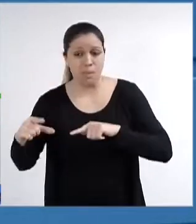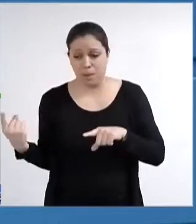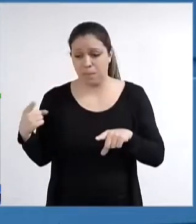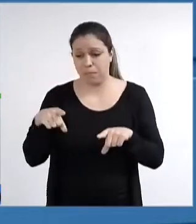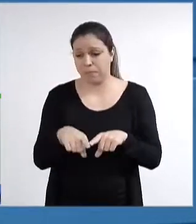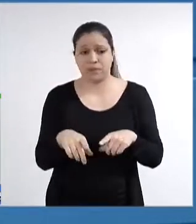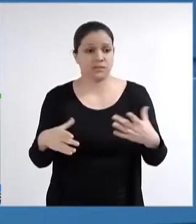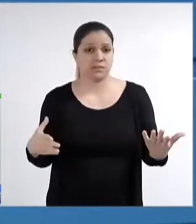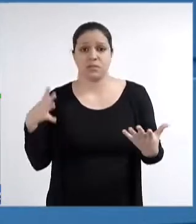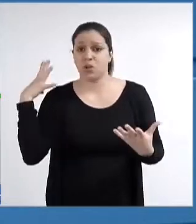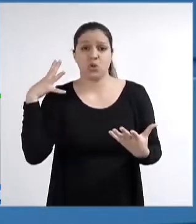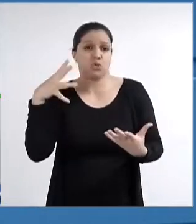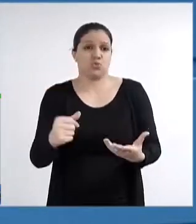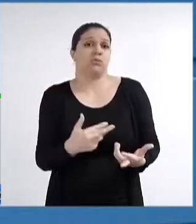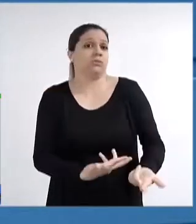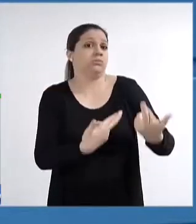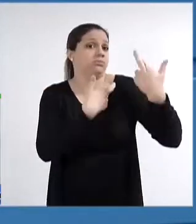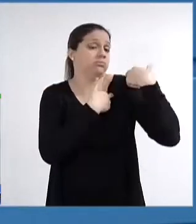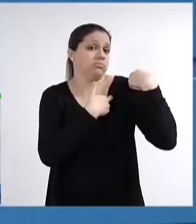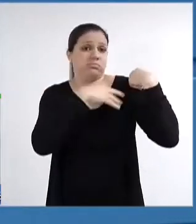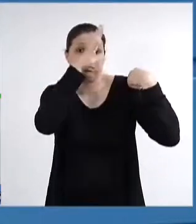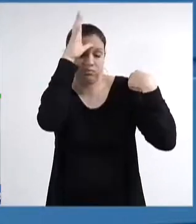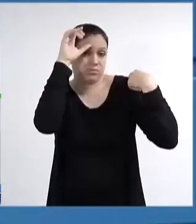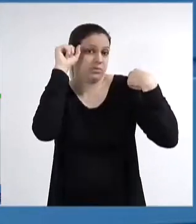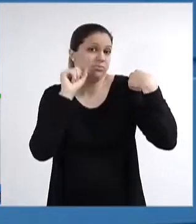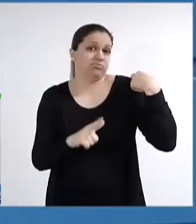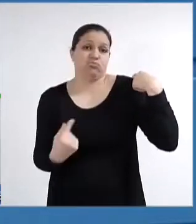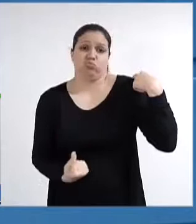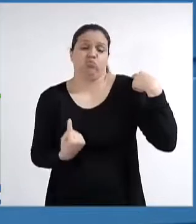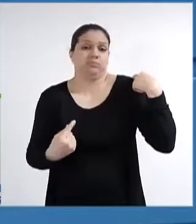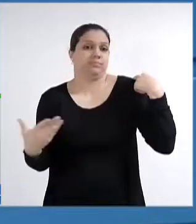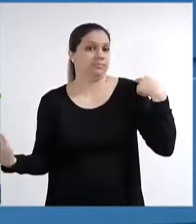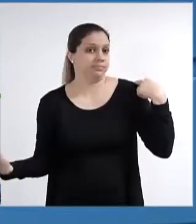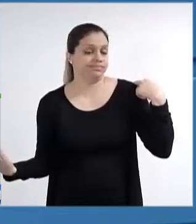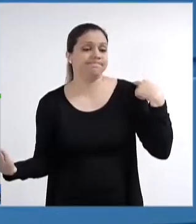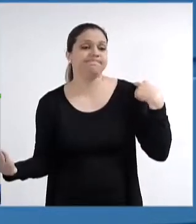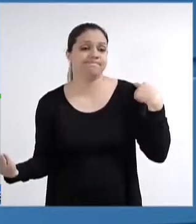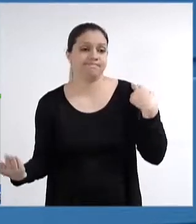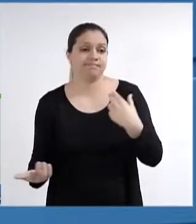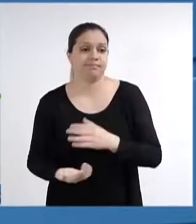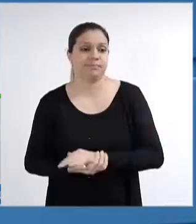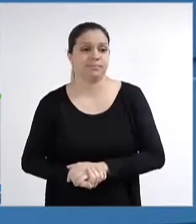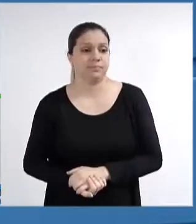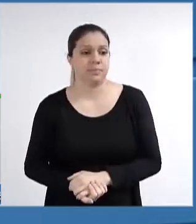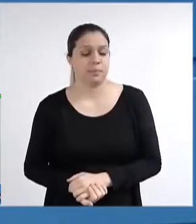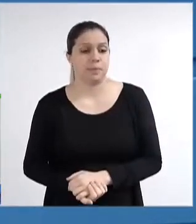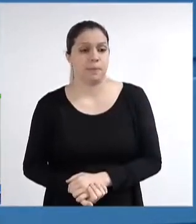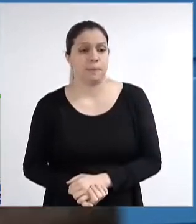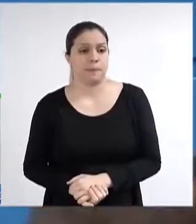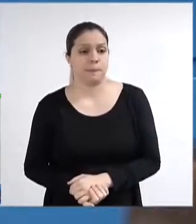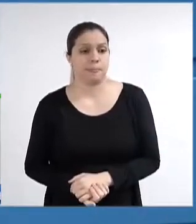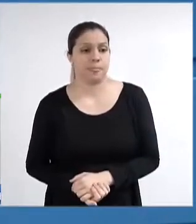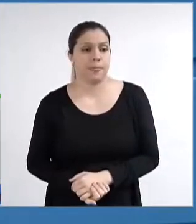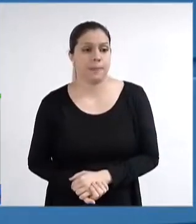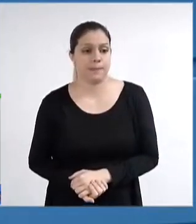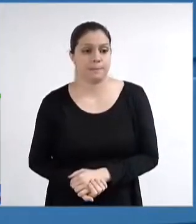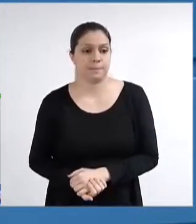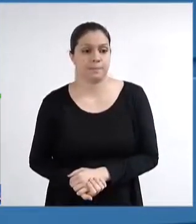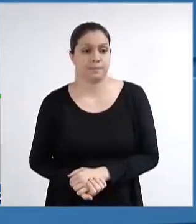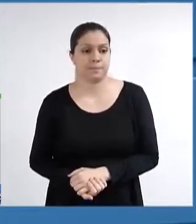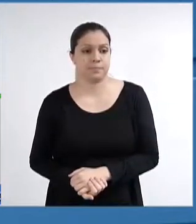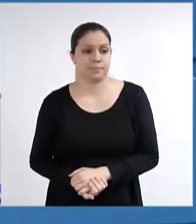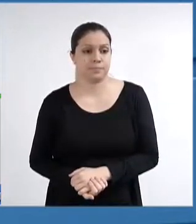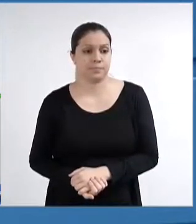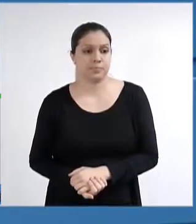funcione, infelizmente, o Mato Grosso do Sul está sendo visto como um